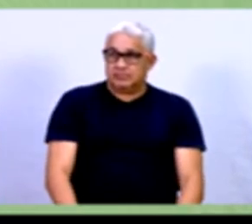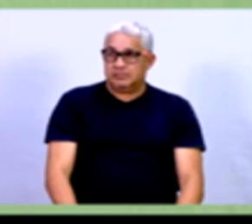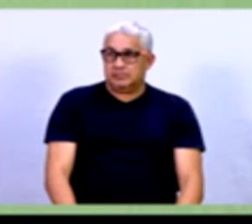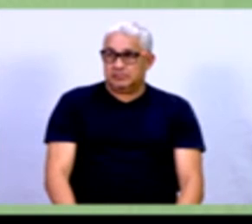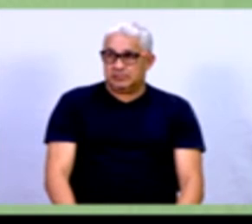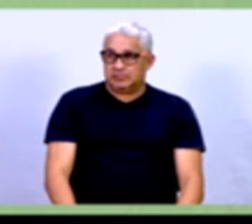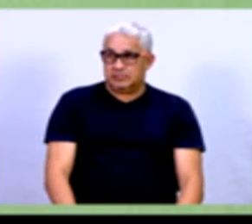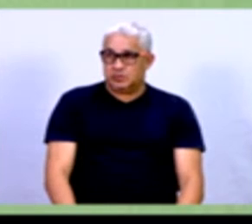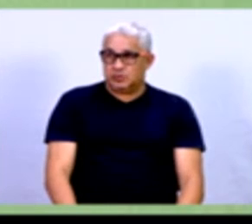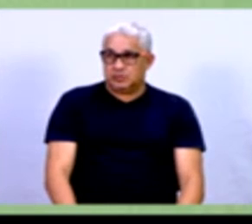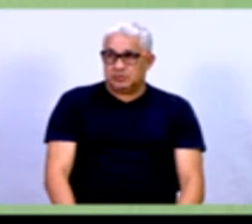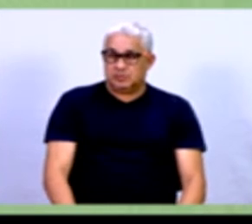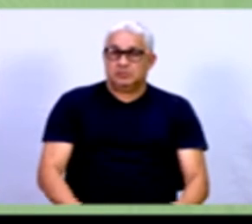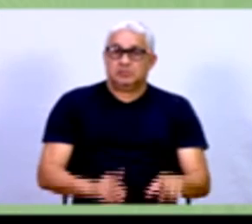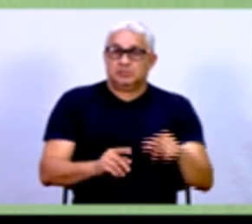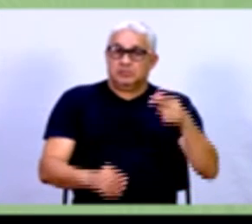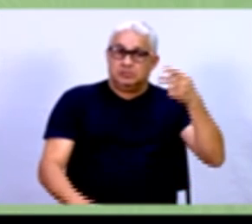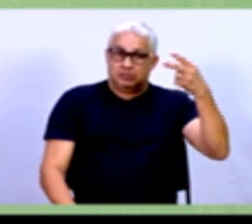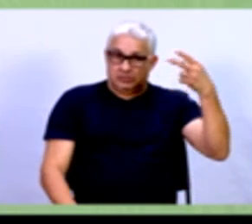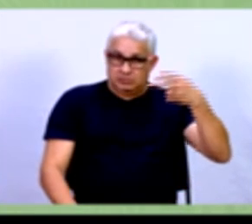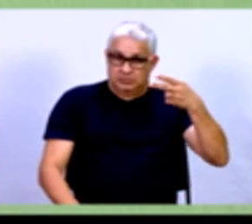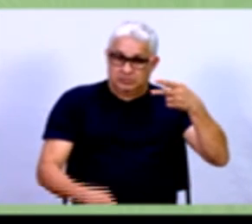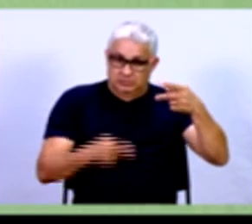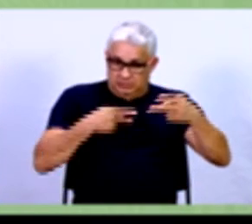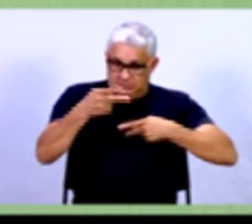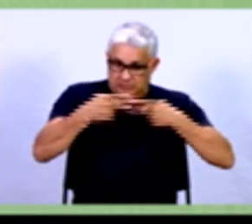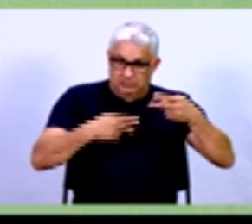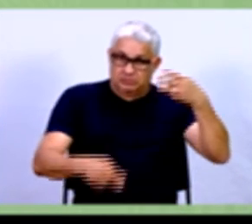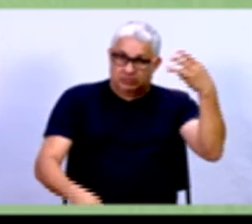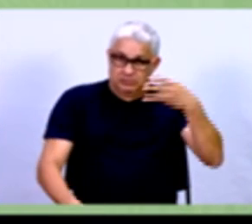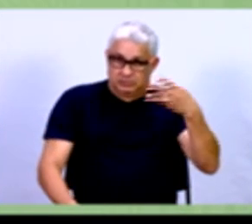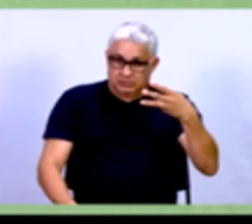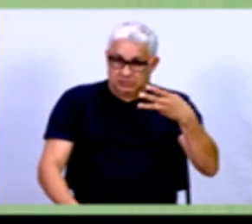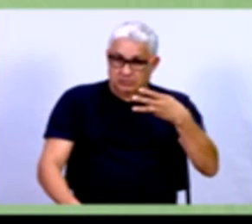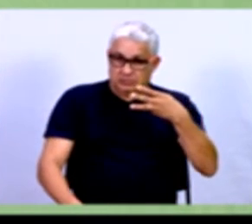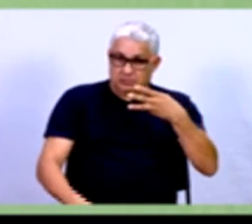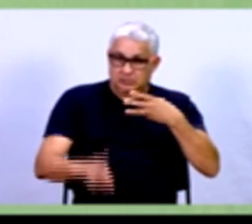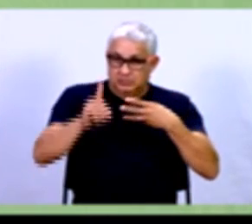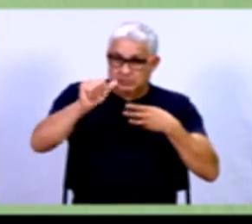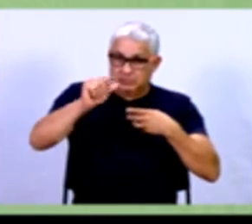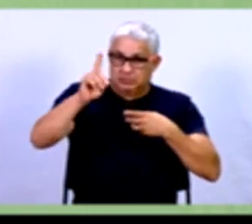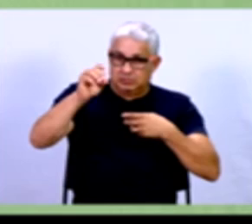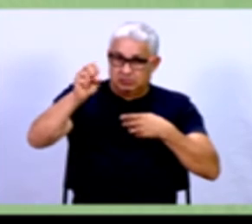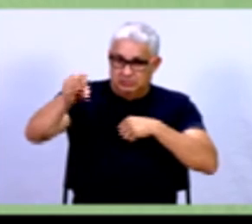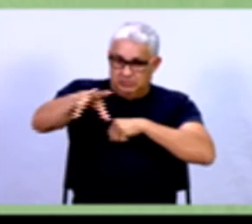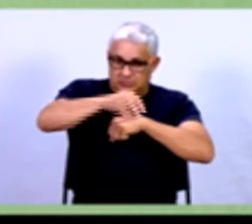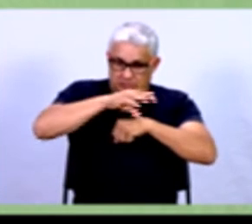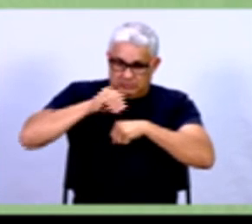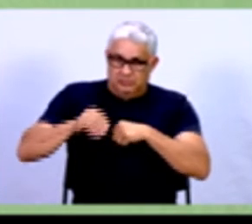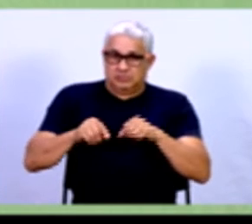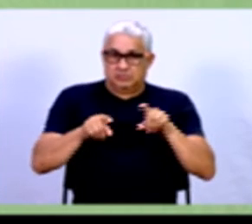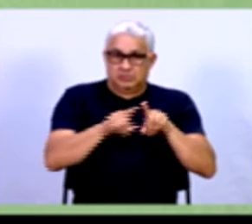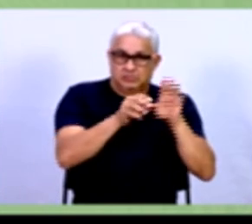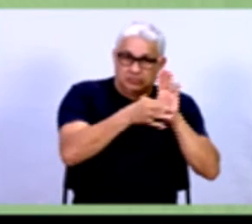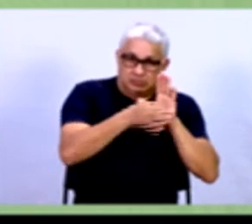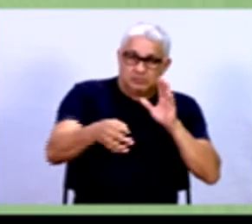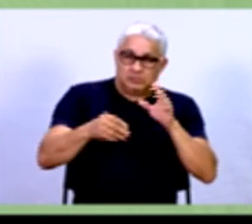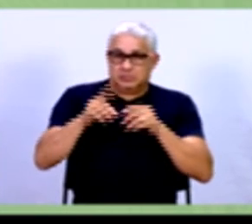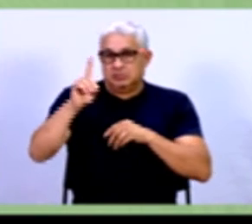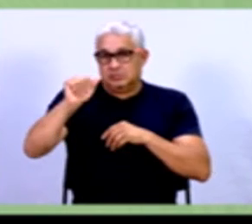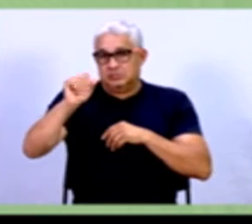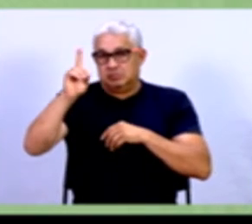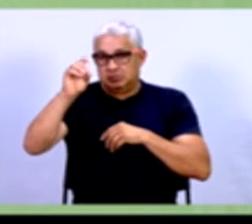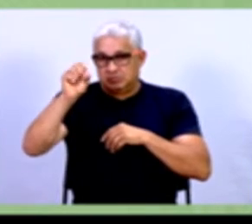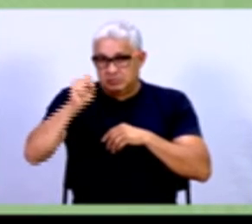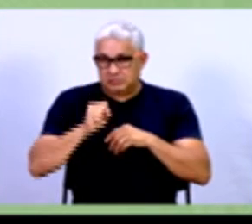Depois a gente tem o planejamento. Depois a gente tem a coleta de dados e a crítica de dados. Se a